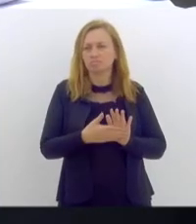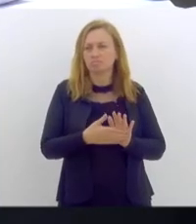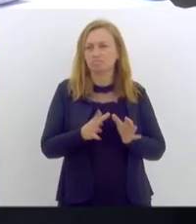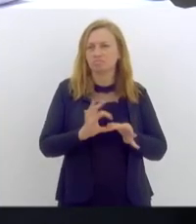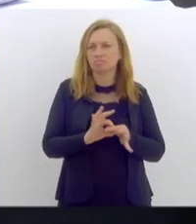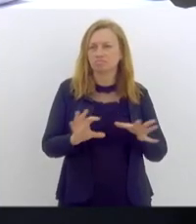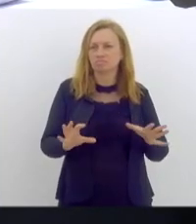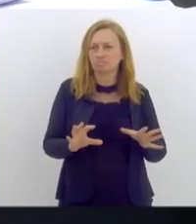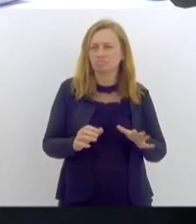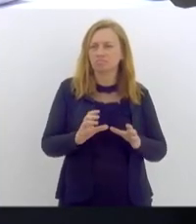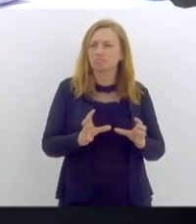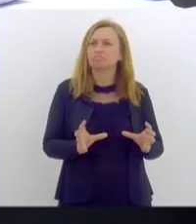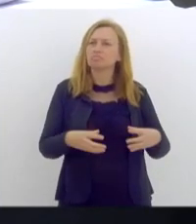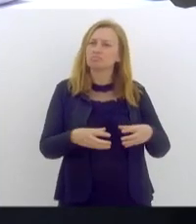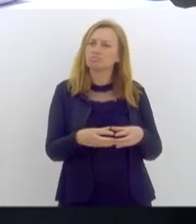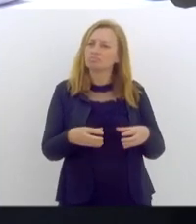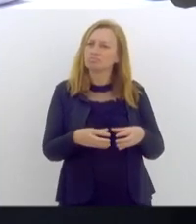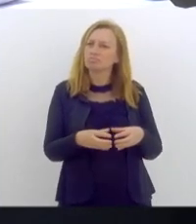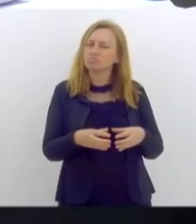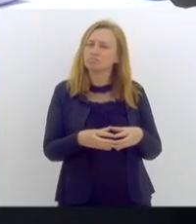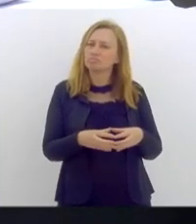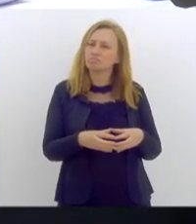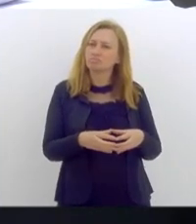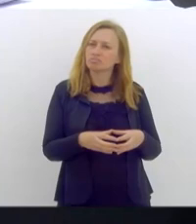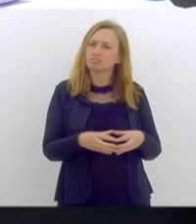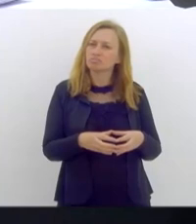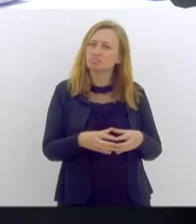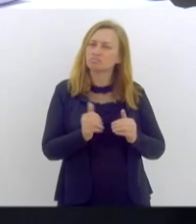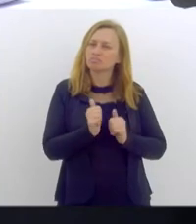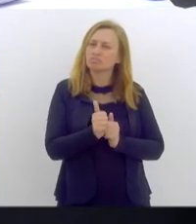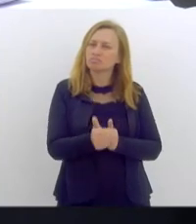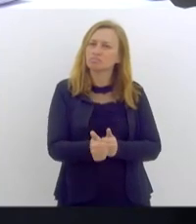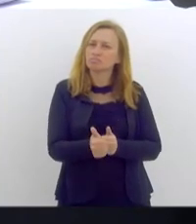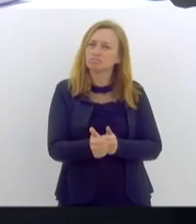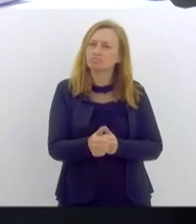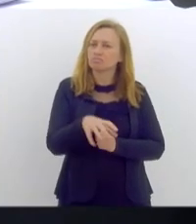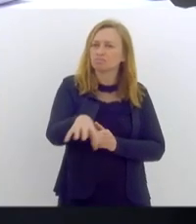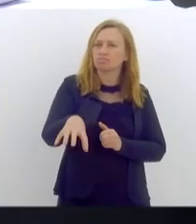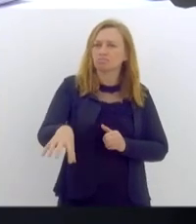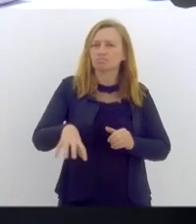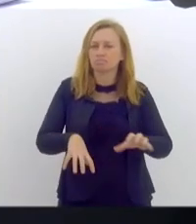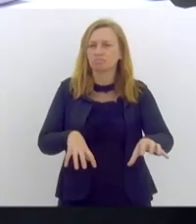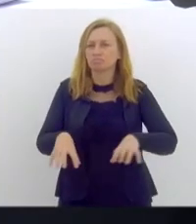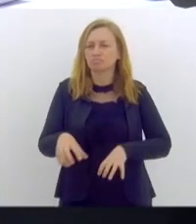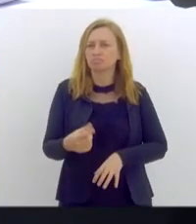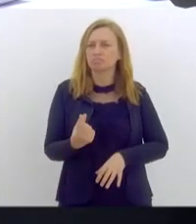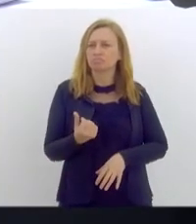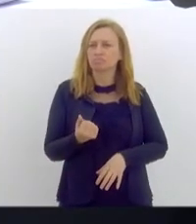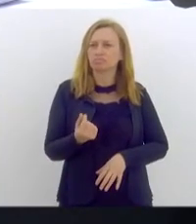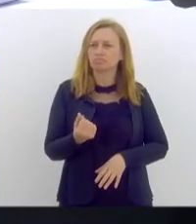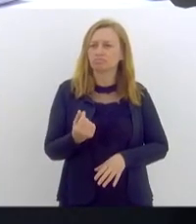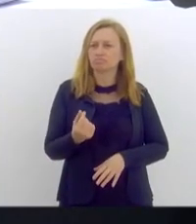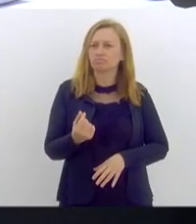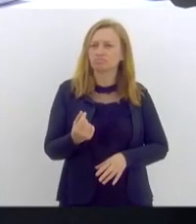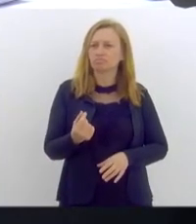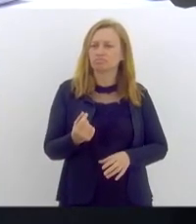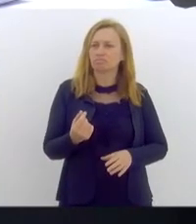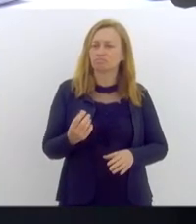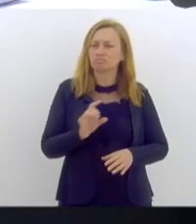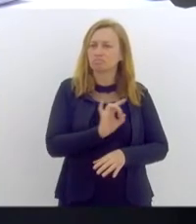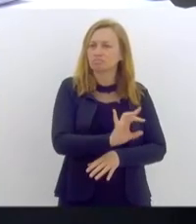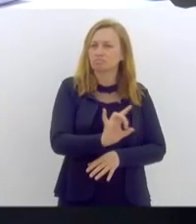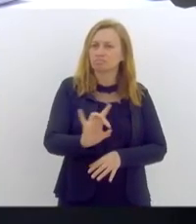deliberação da comissão acerca dos segmentos setores e valores até de ser destinados para cada